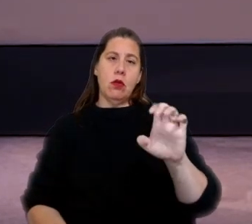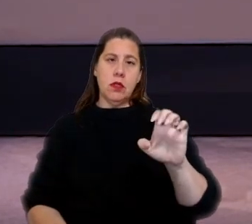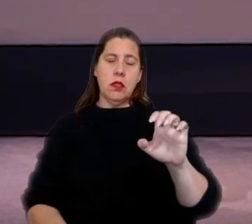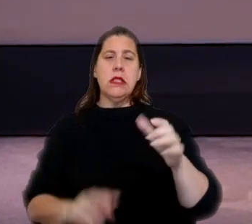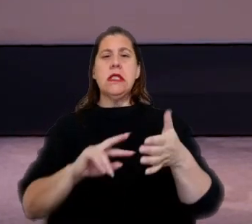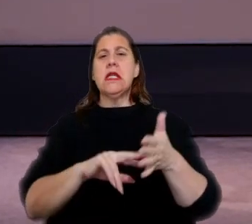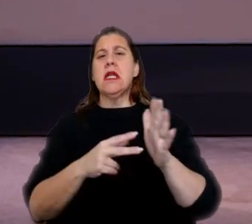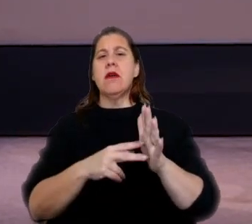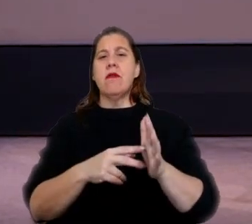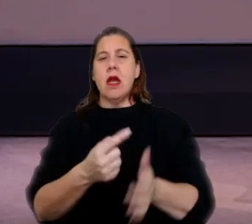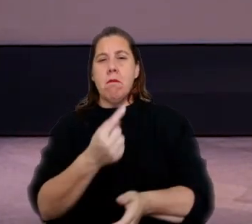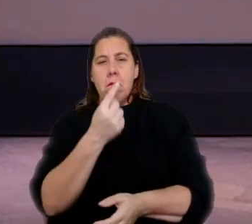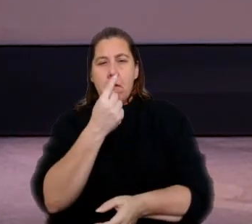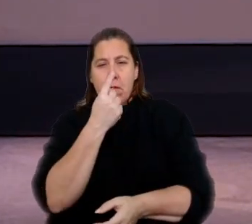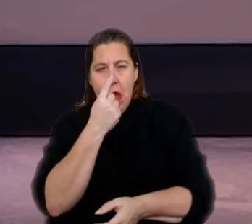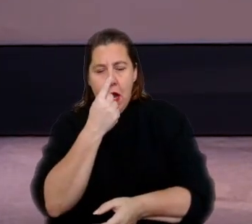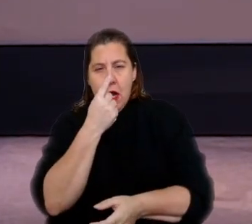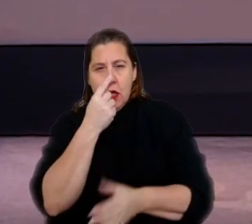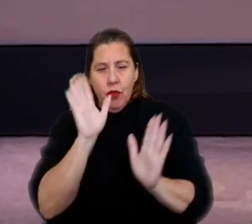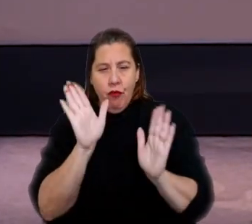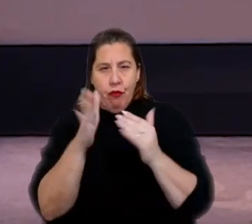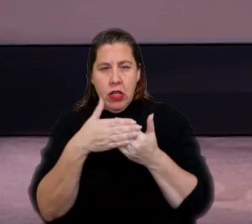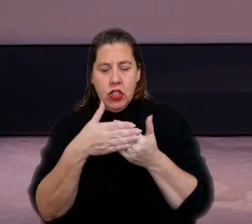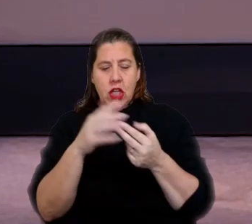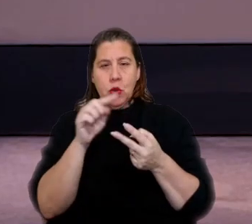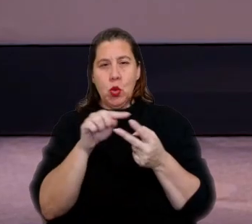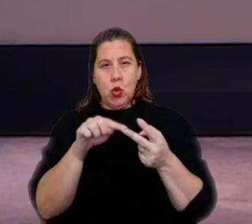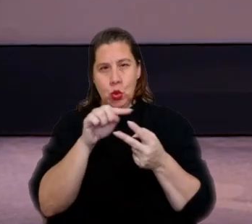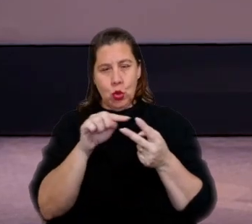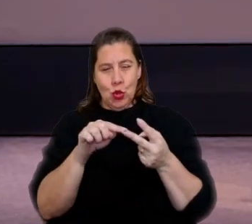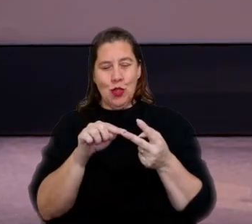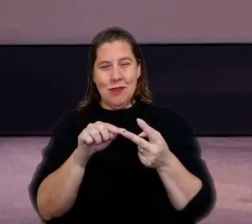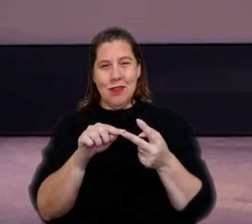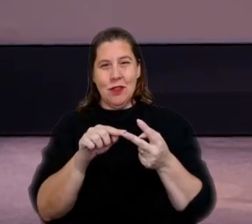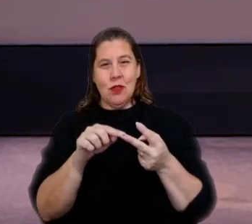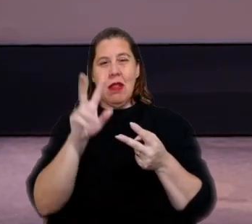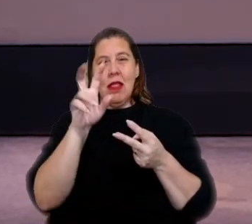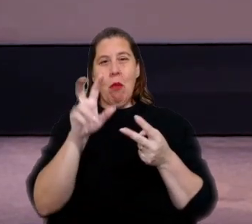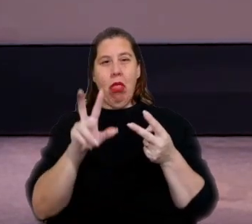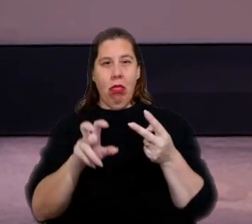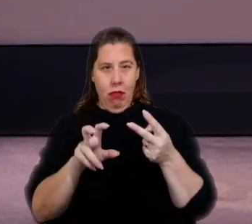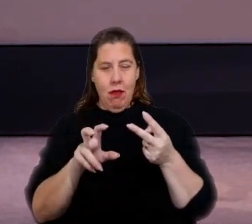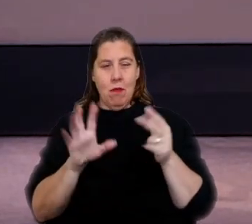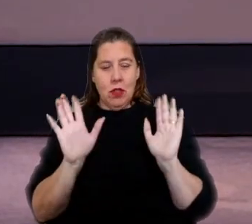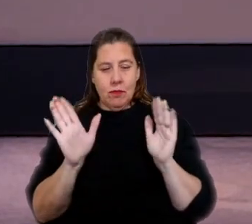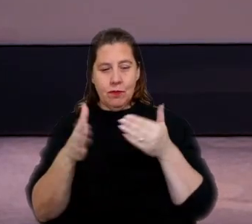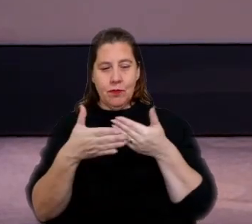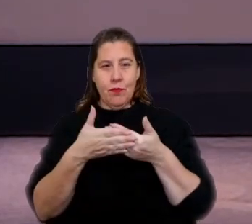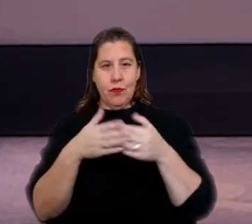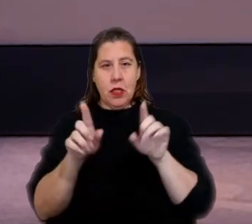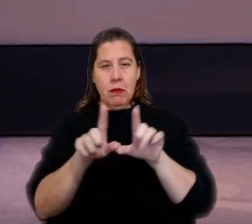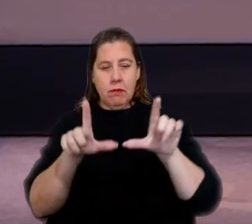Close é perto, é fechado, e esses dois significantes, esses dois termos, né,